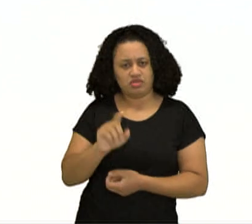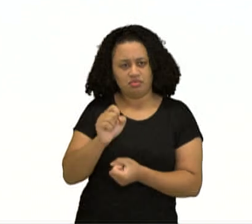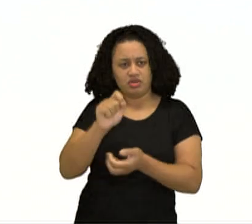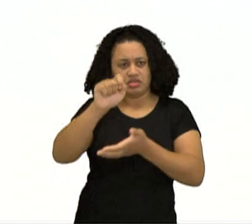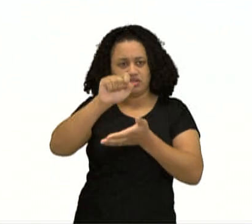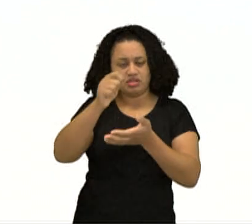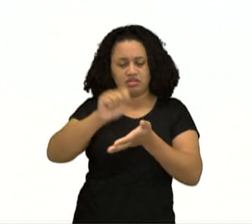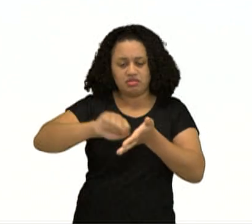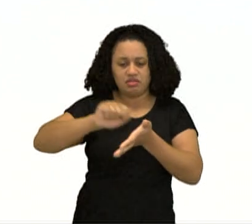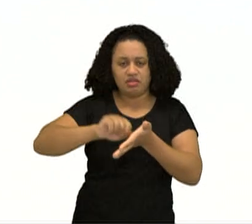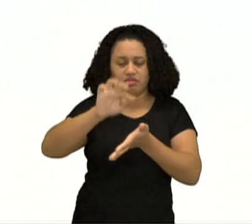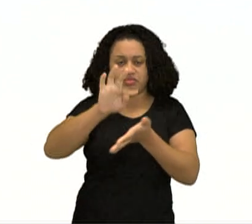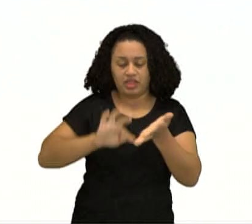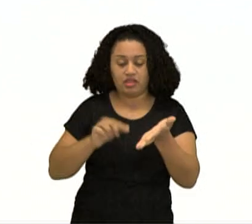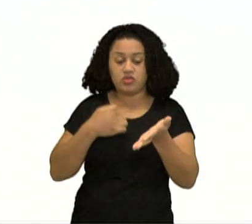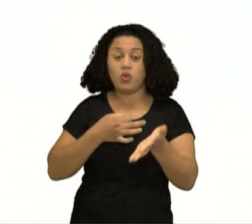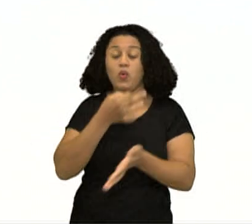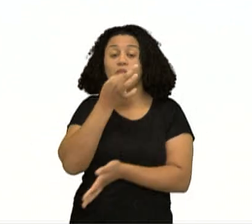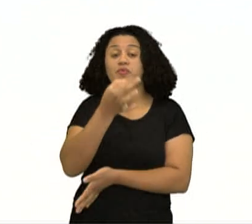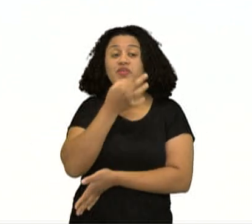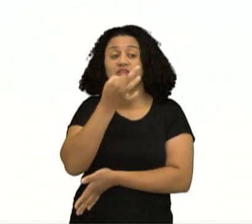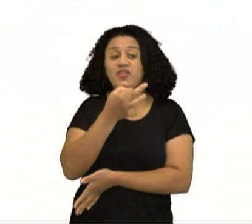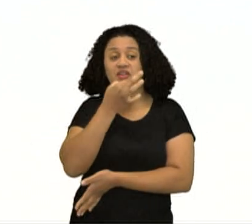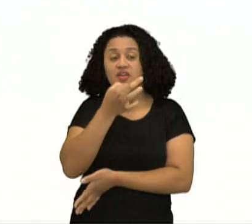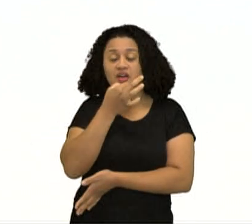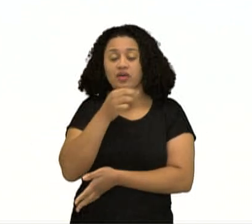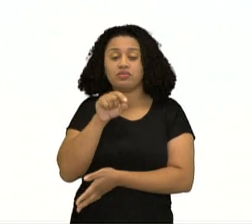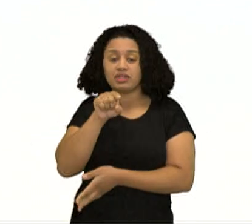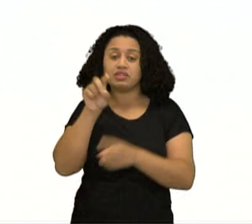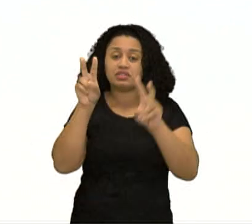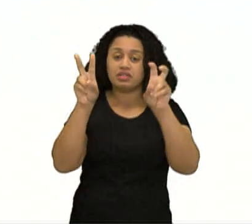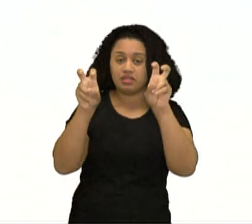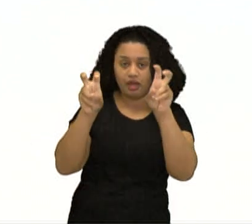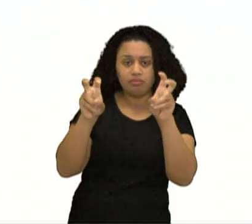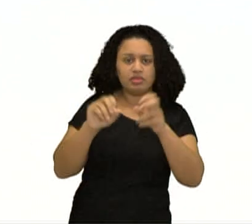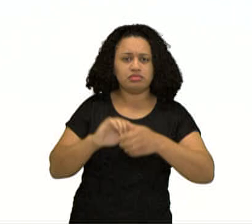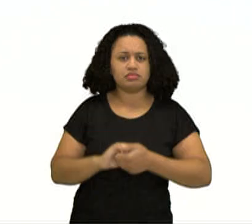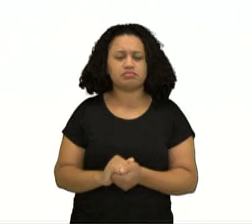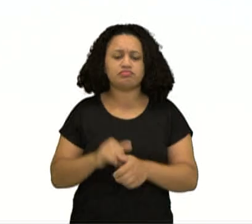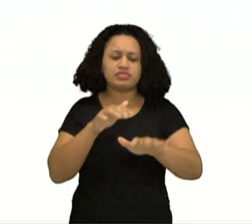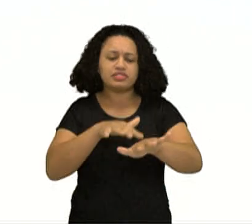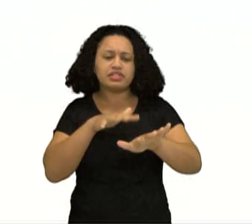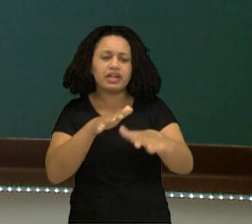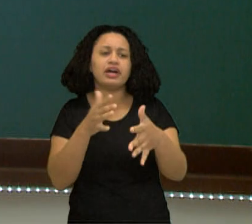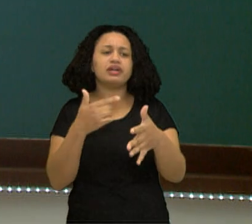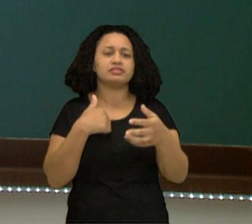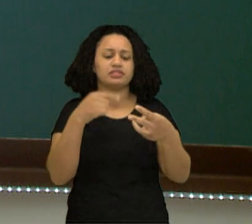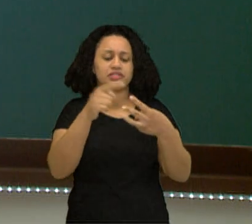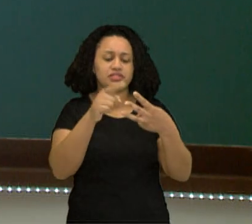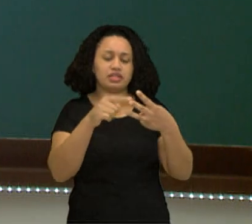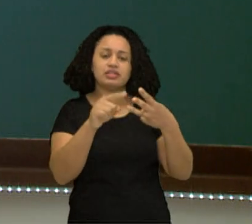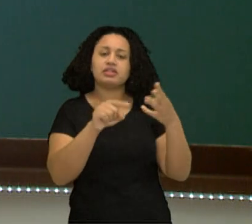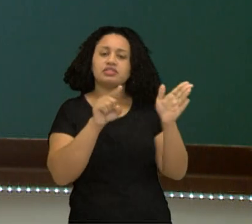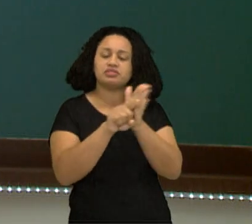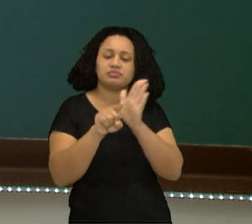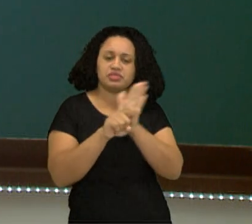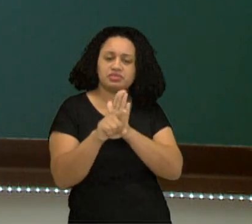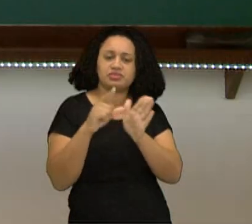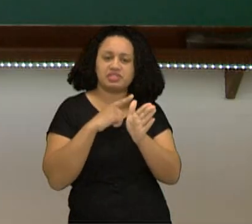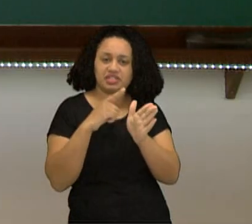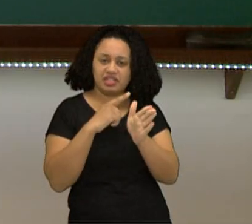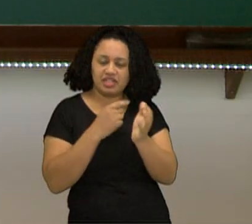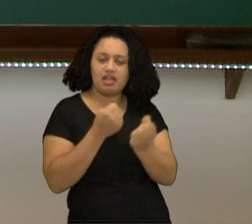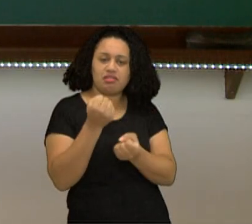texto opinativo referente sobre esse tema, essas 3 questões que eu coloquei aqui